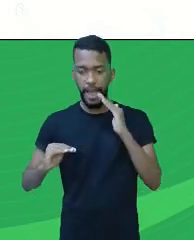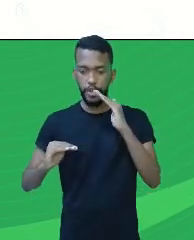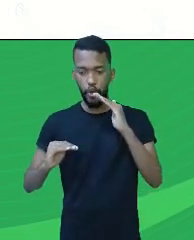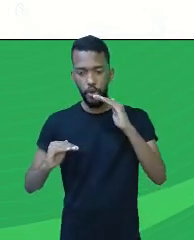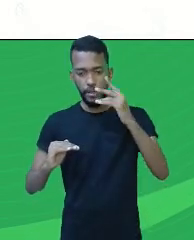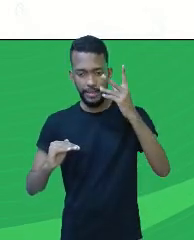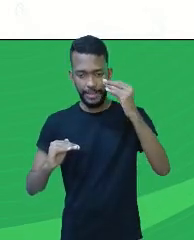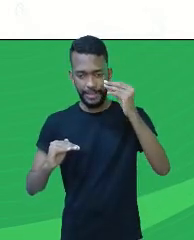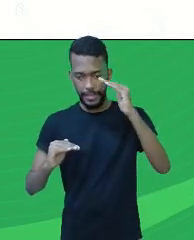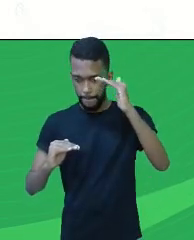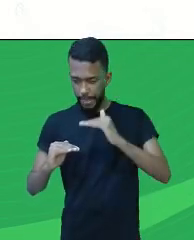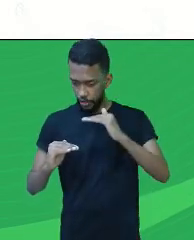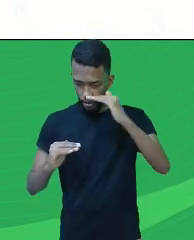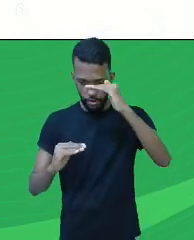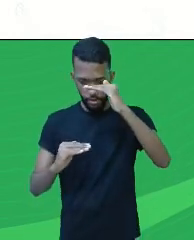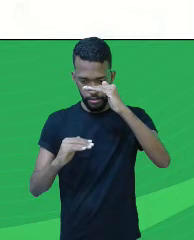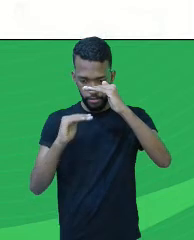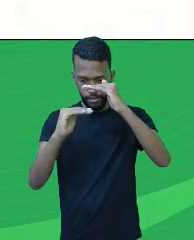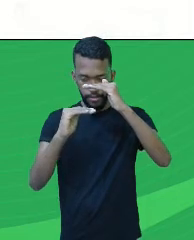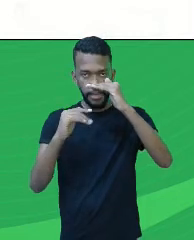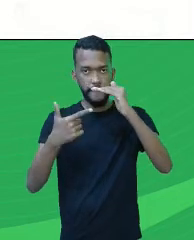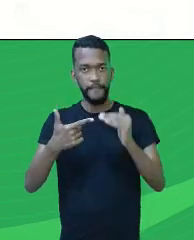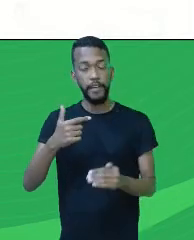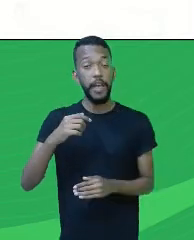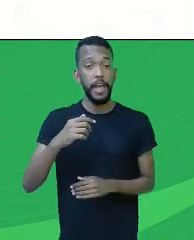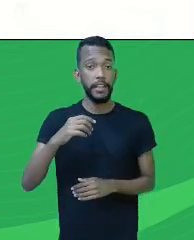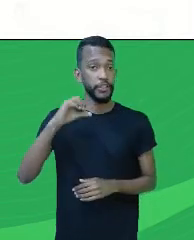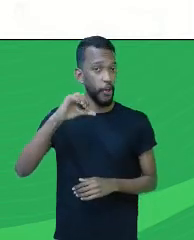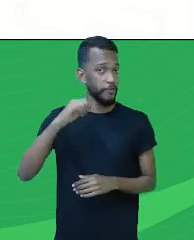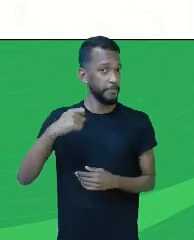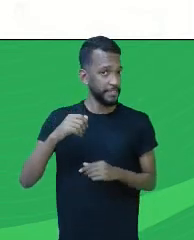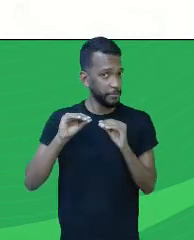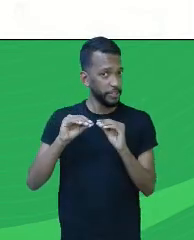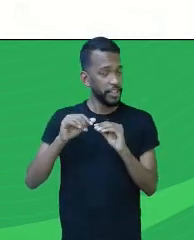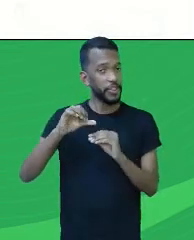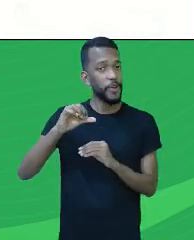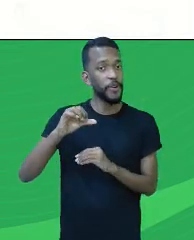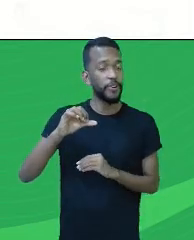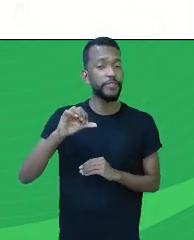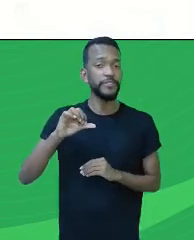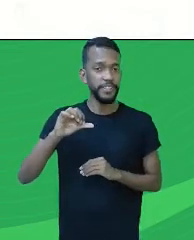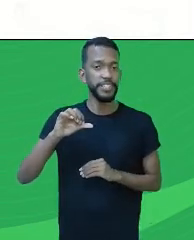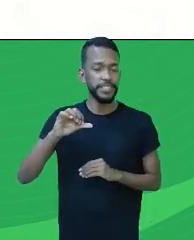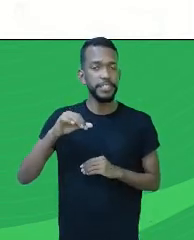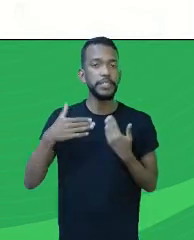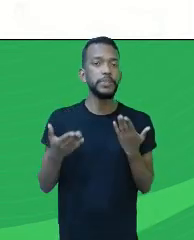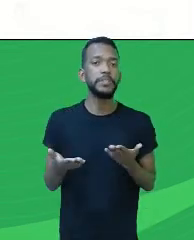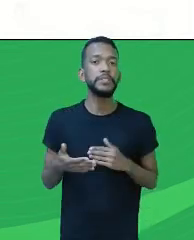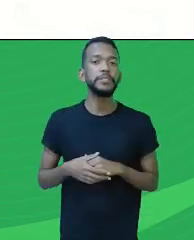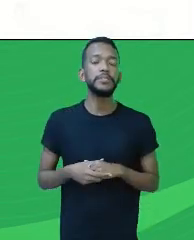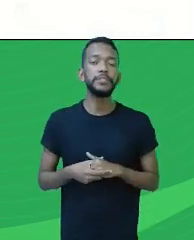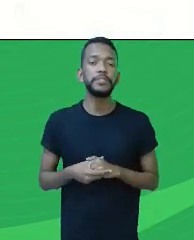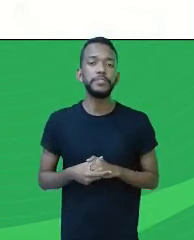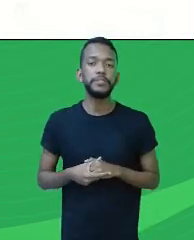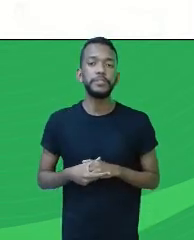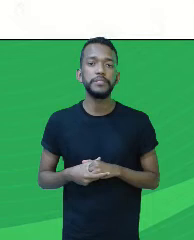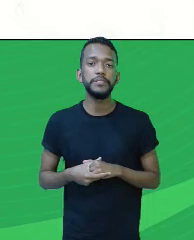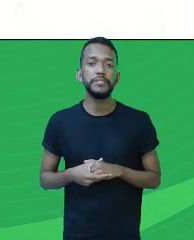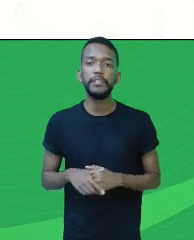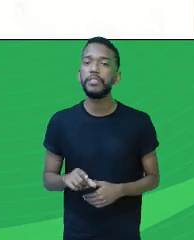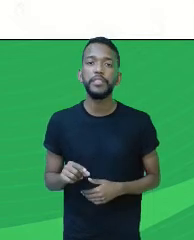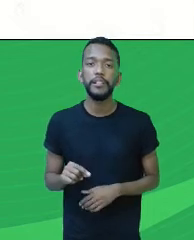20 e menor que 30. Tem que aparecer o 9. Maior que 20 e menor que 30 e tem que ter o algarismo 9. Quem